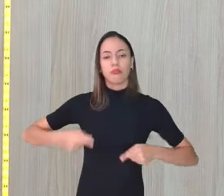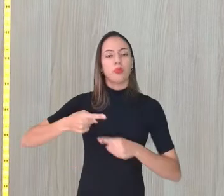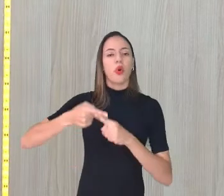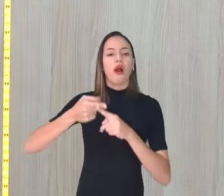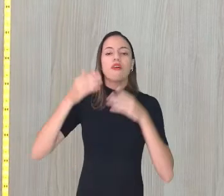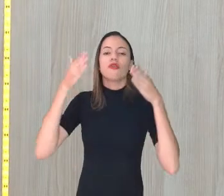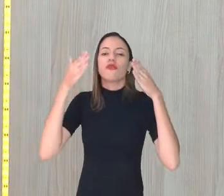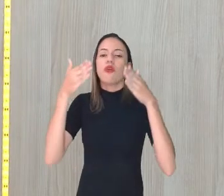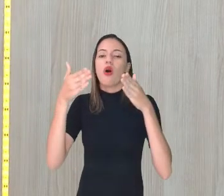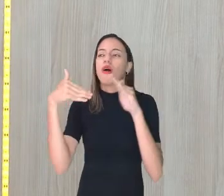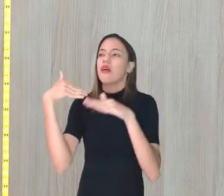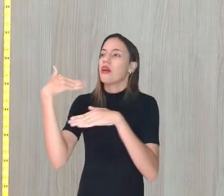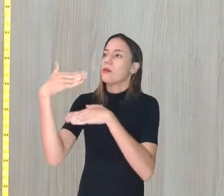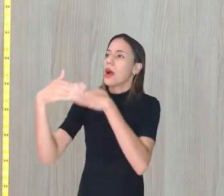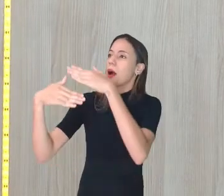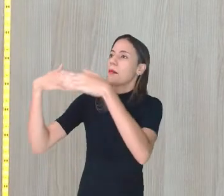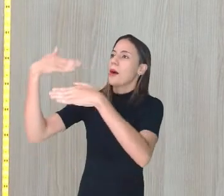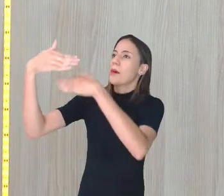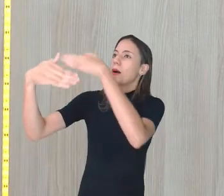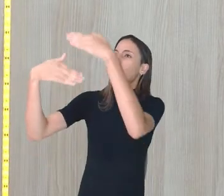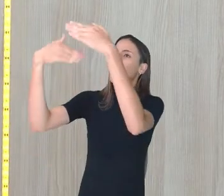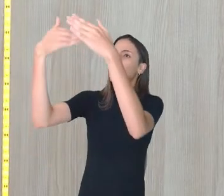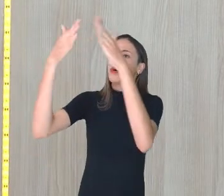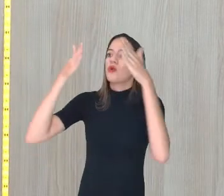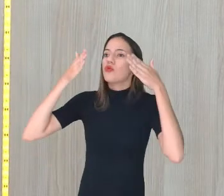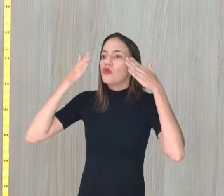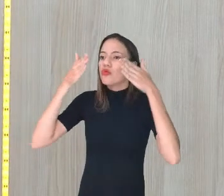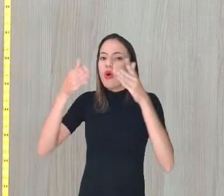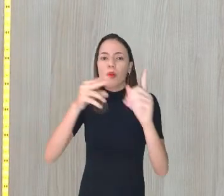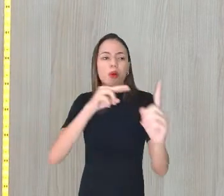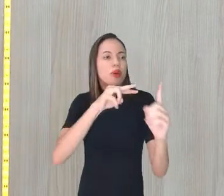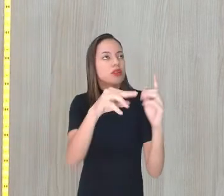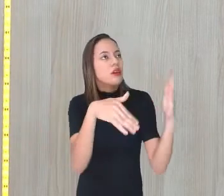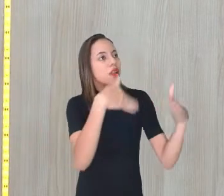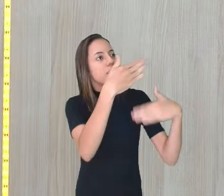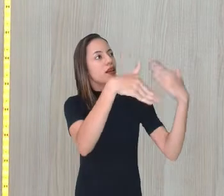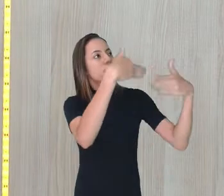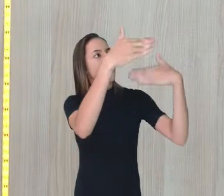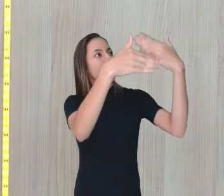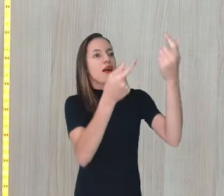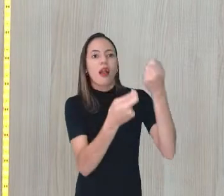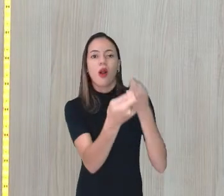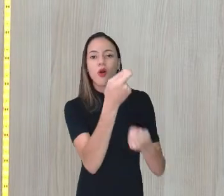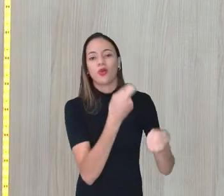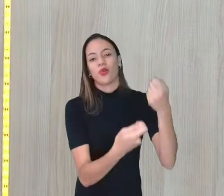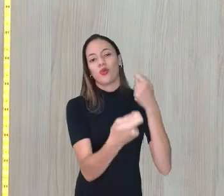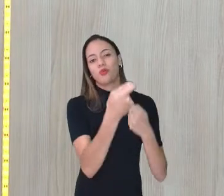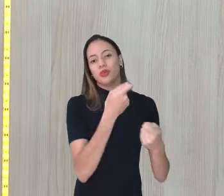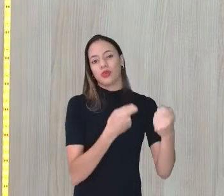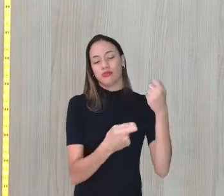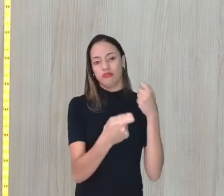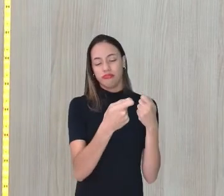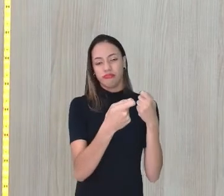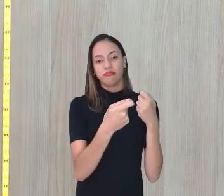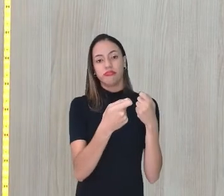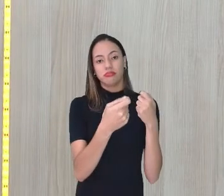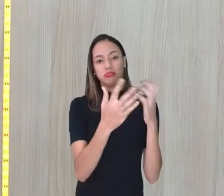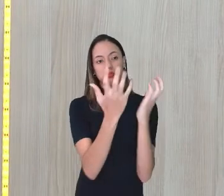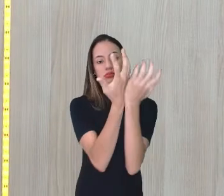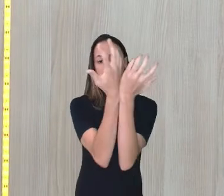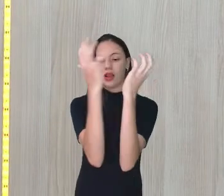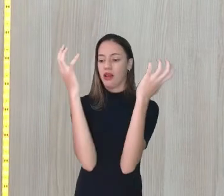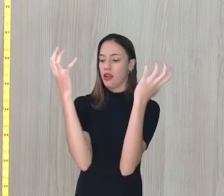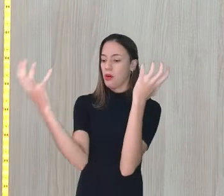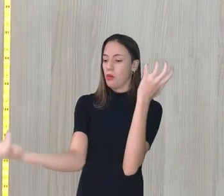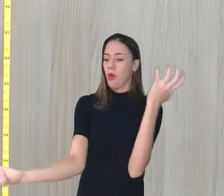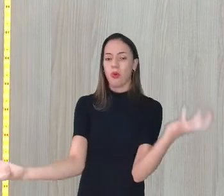de desenvolvimento, né? Com um olhar só para o desenvolvimento econômico, a gente está destruindo e adoecendo o